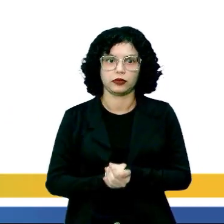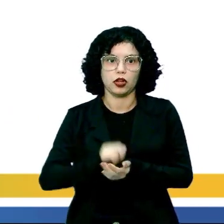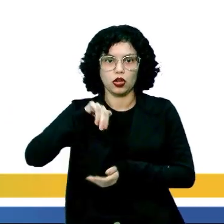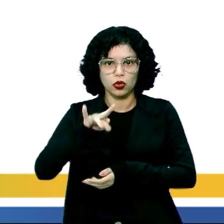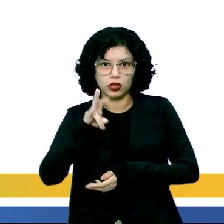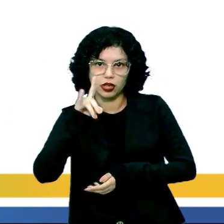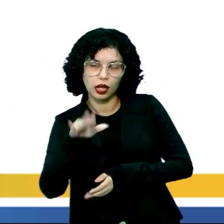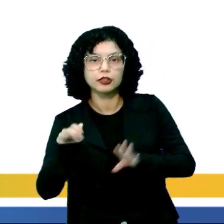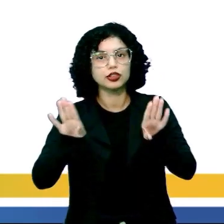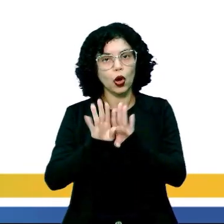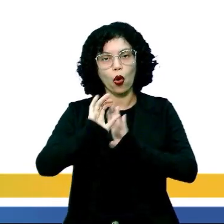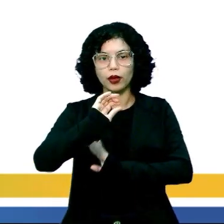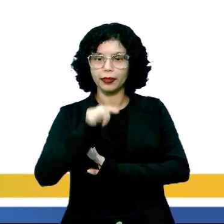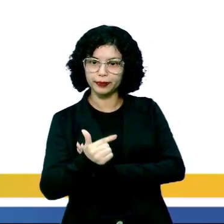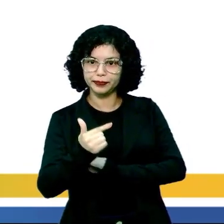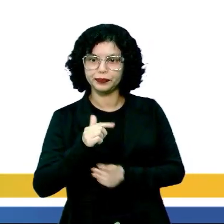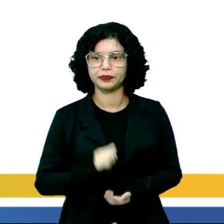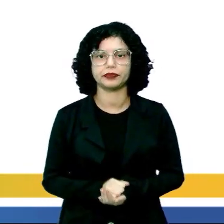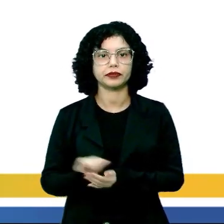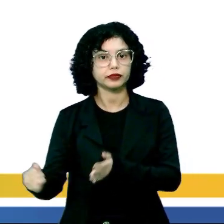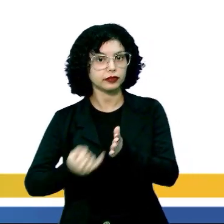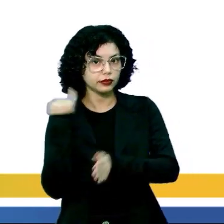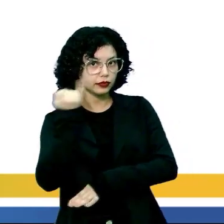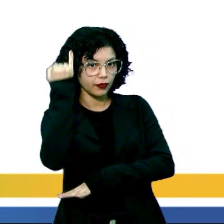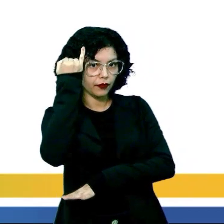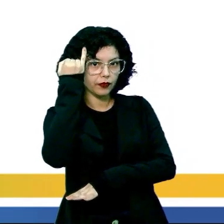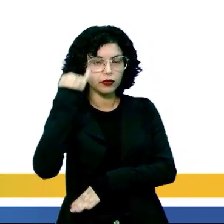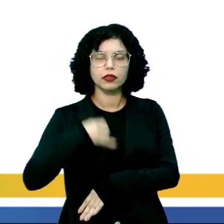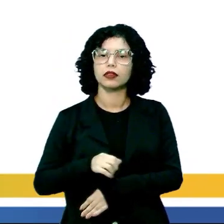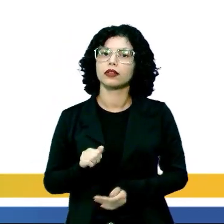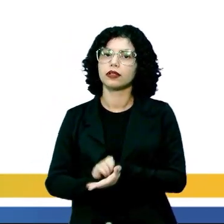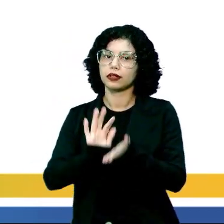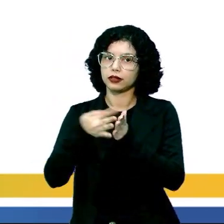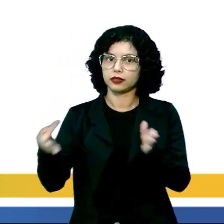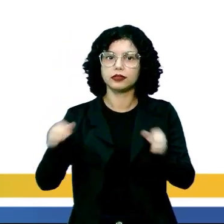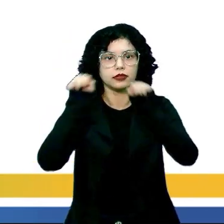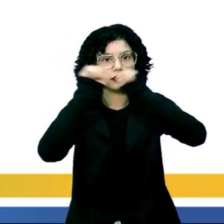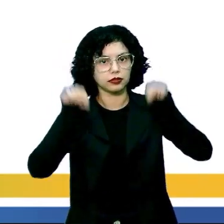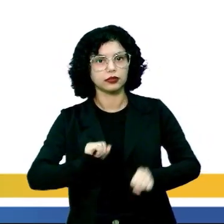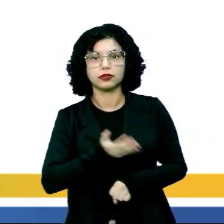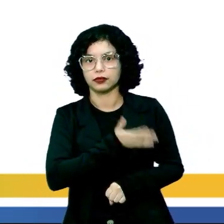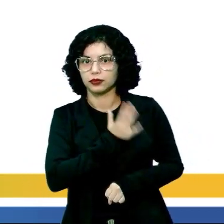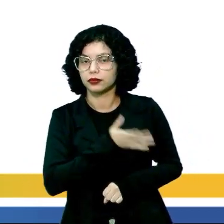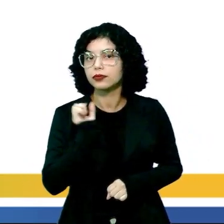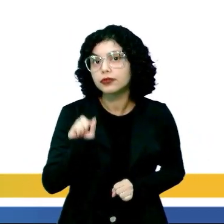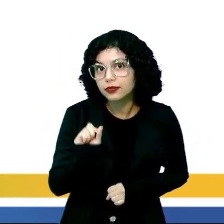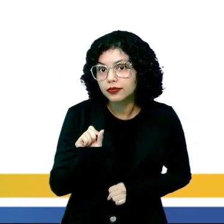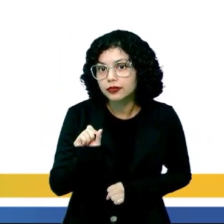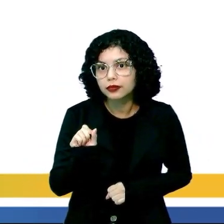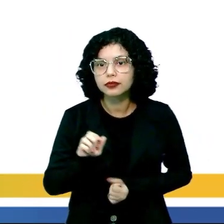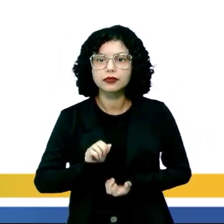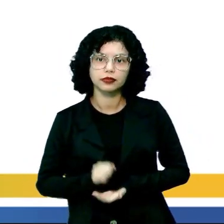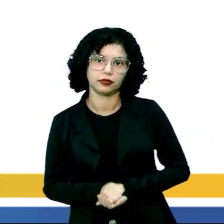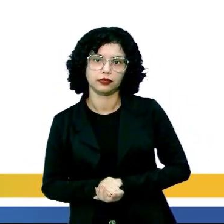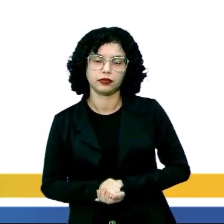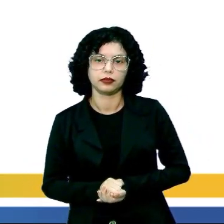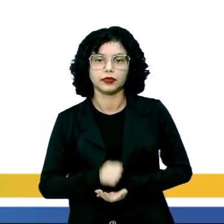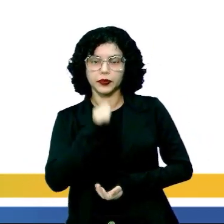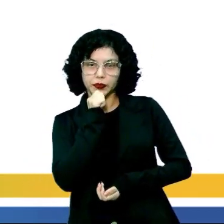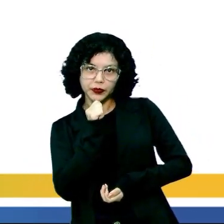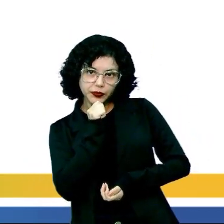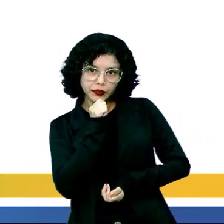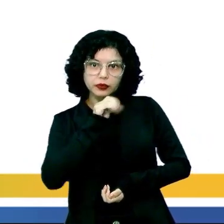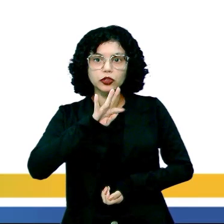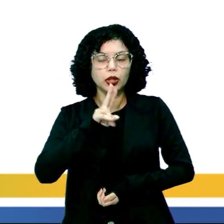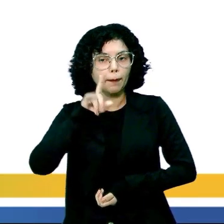e oxigênios. E as principais funções, pessoal, do sistema cardiovascular são quem? Que além